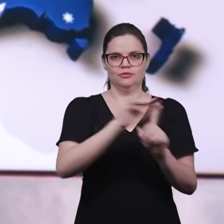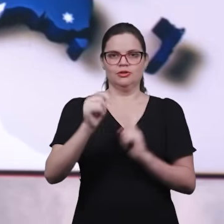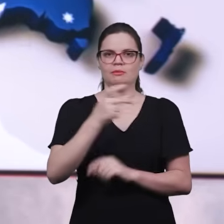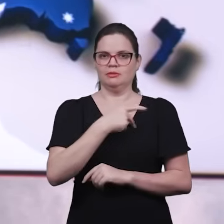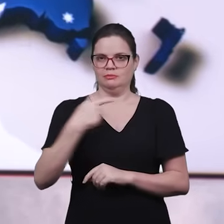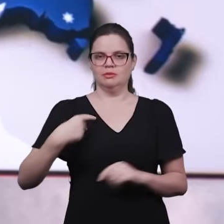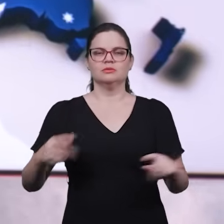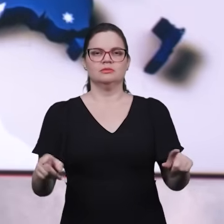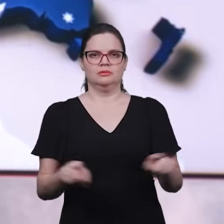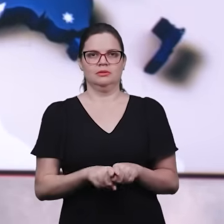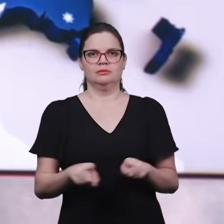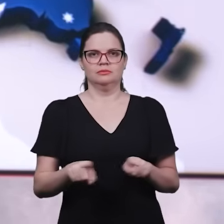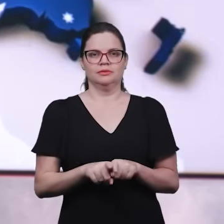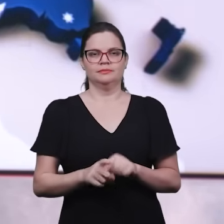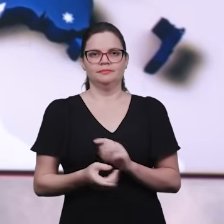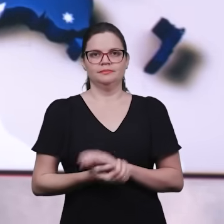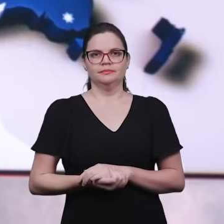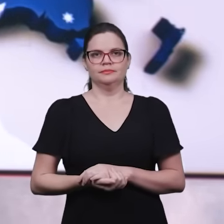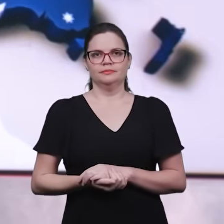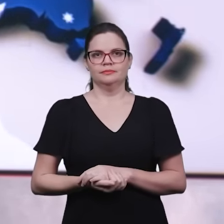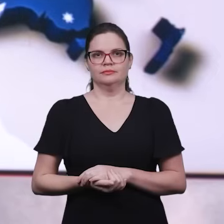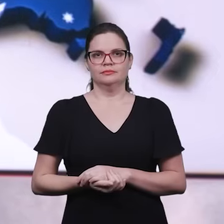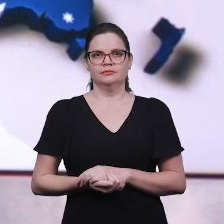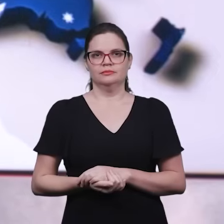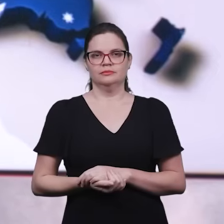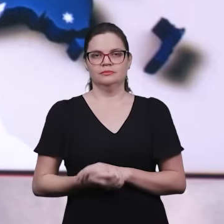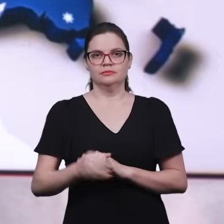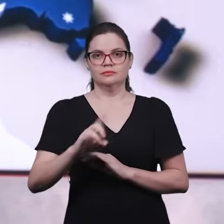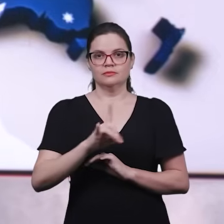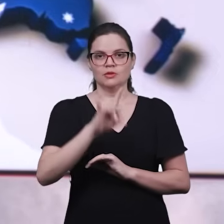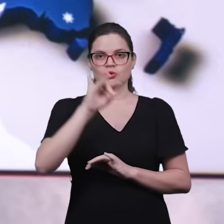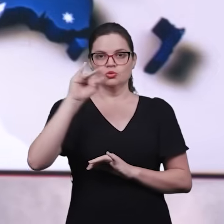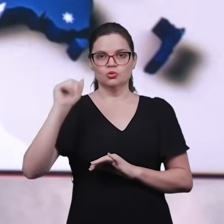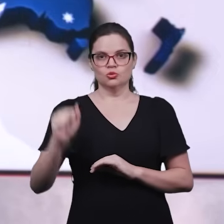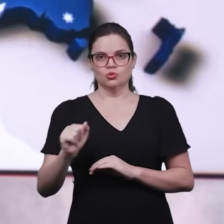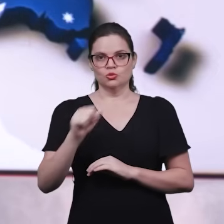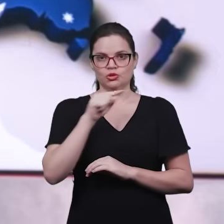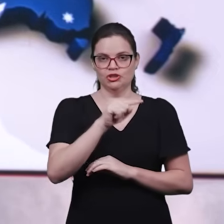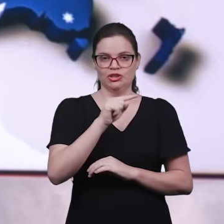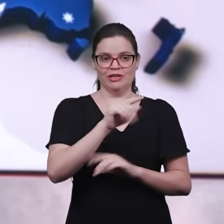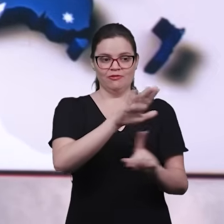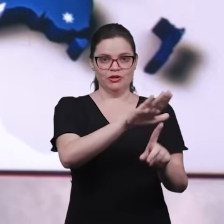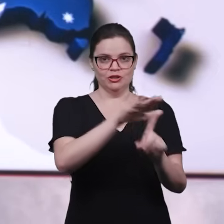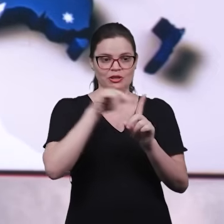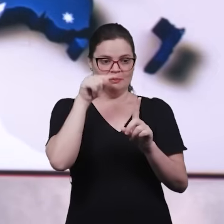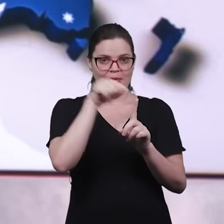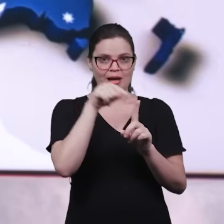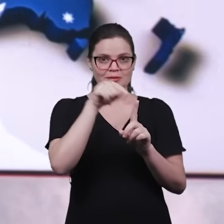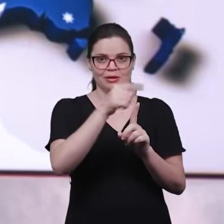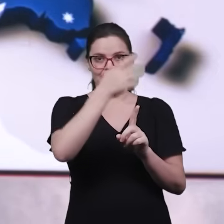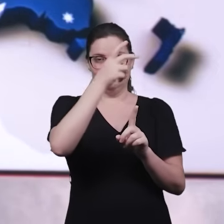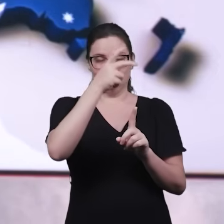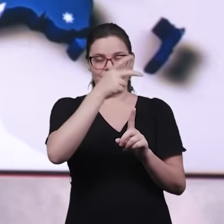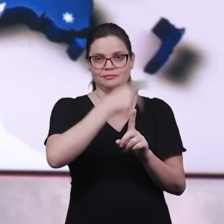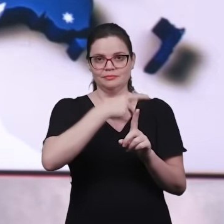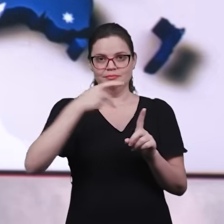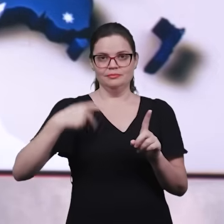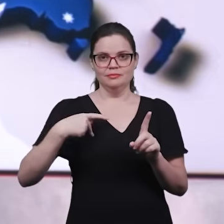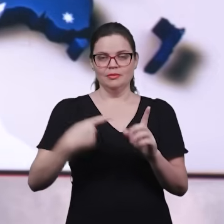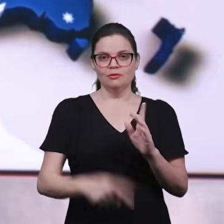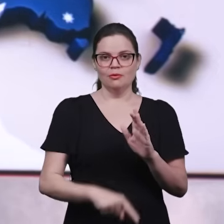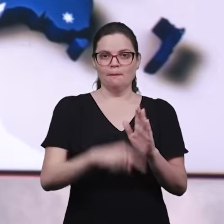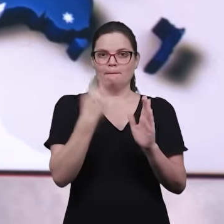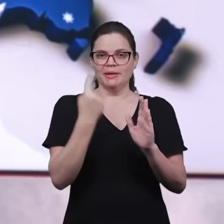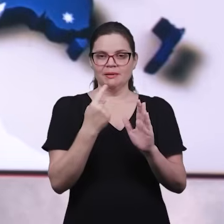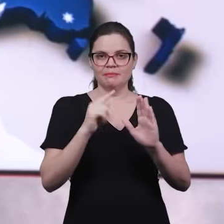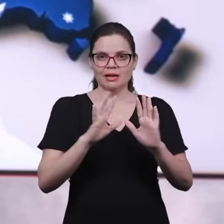para o ministério. No dia da unção dele, que era o primeiro trabalho na Alemanha, com